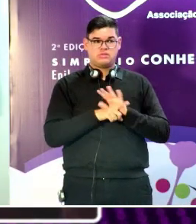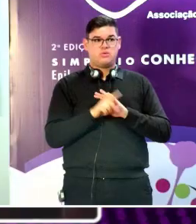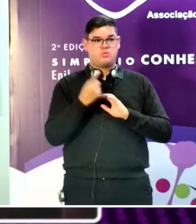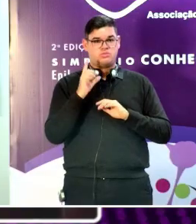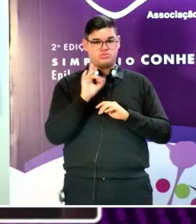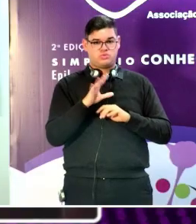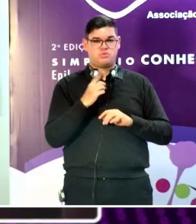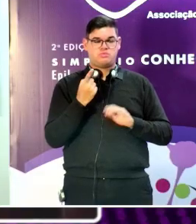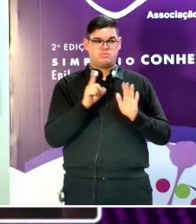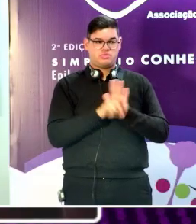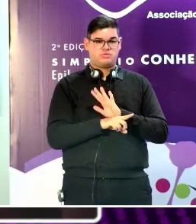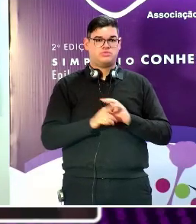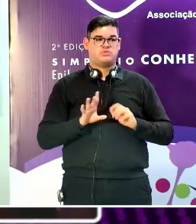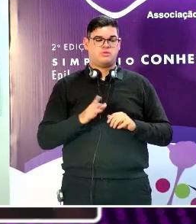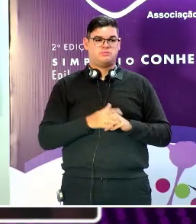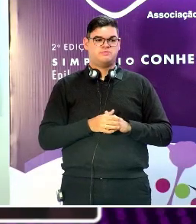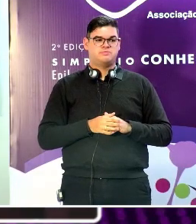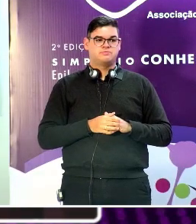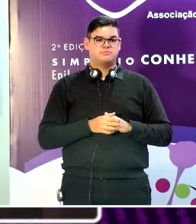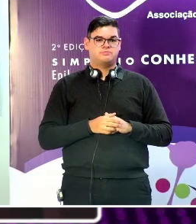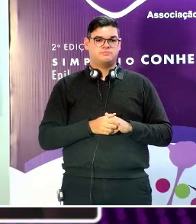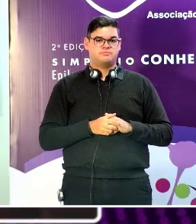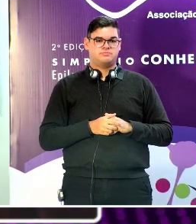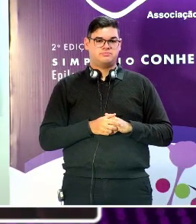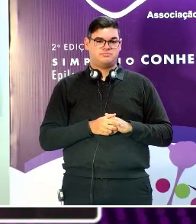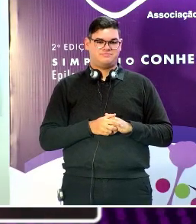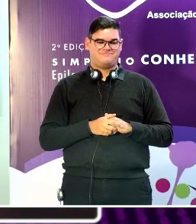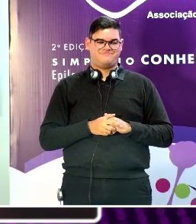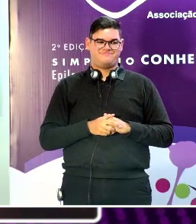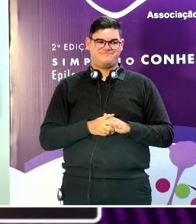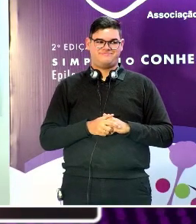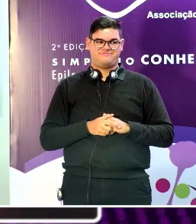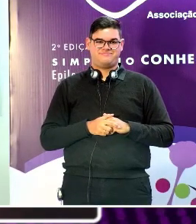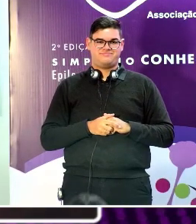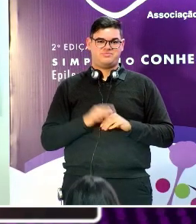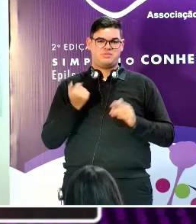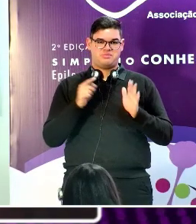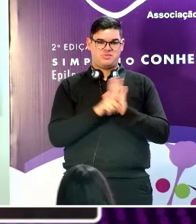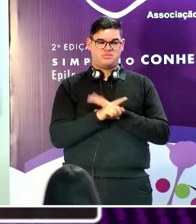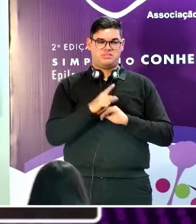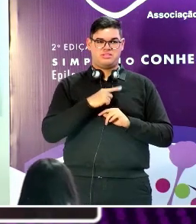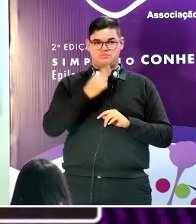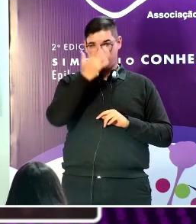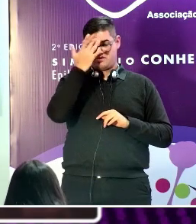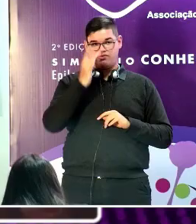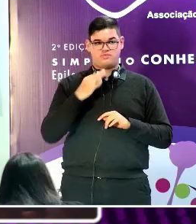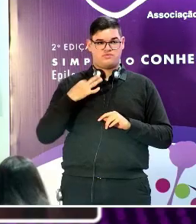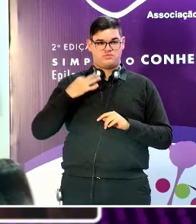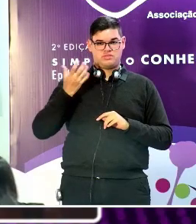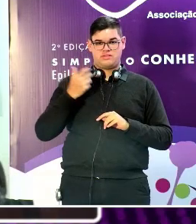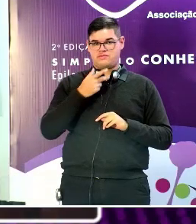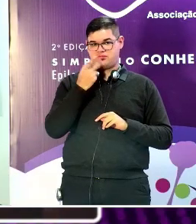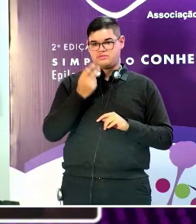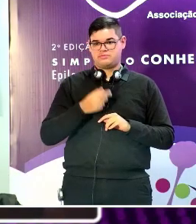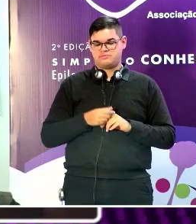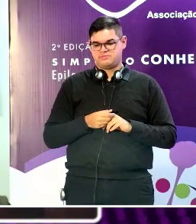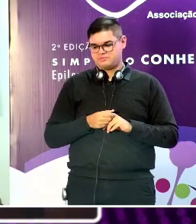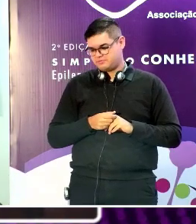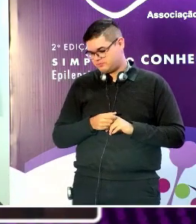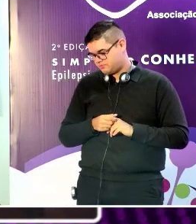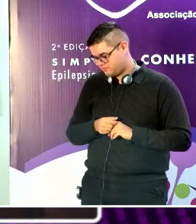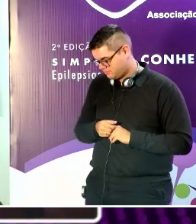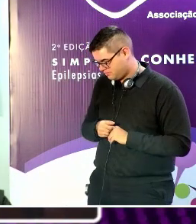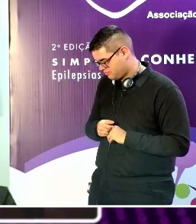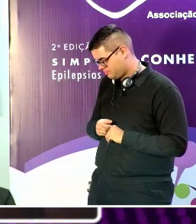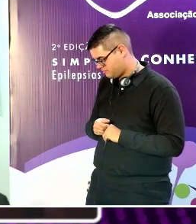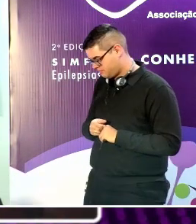Uma? Então, uma pergunta, alguém? Voluntaria? Se não tiver, eu vou